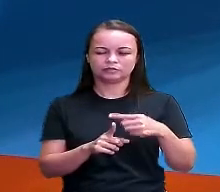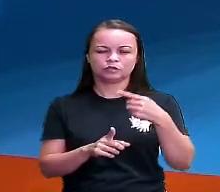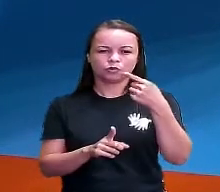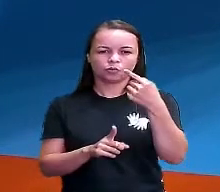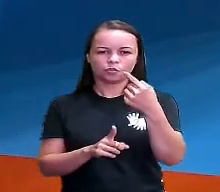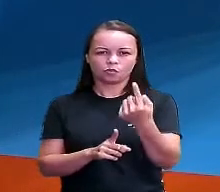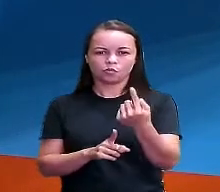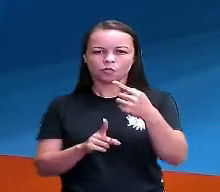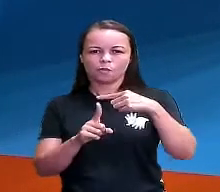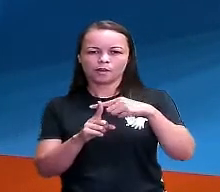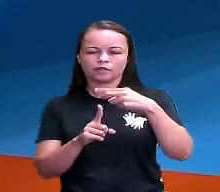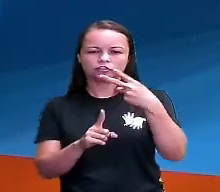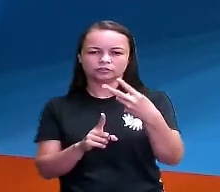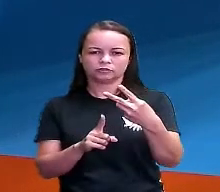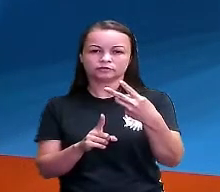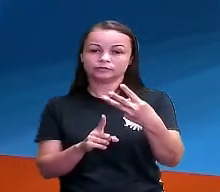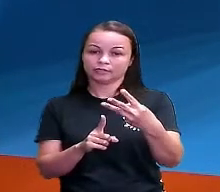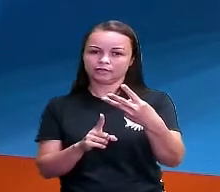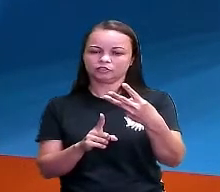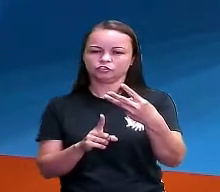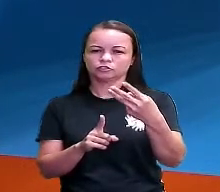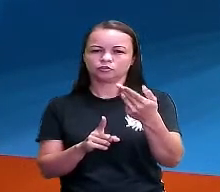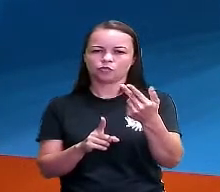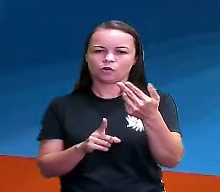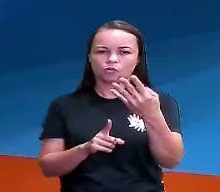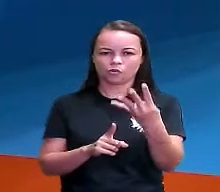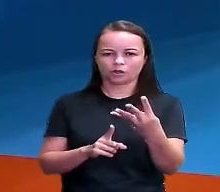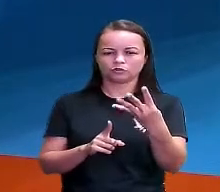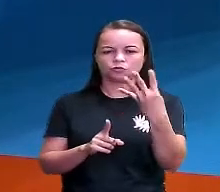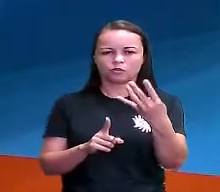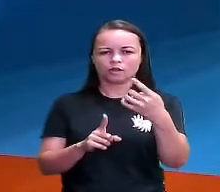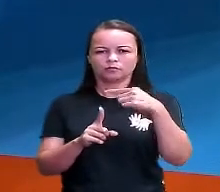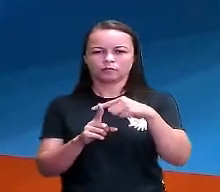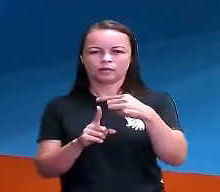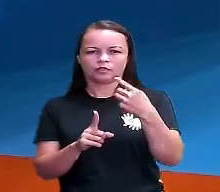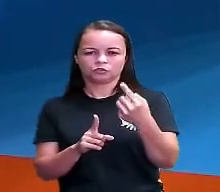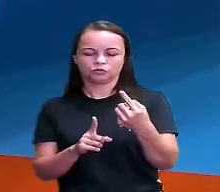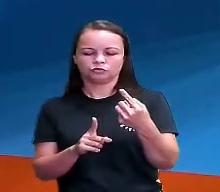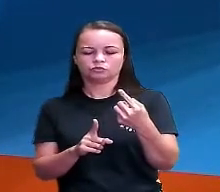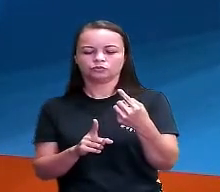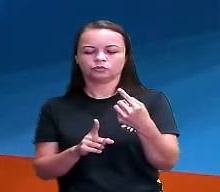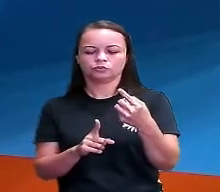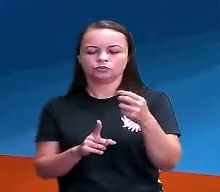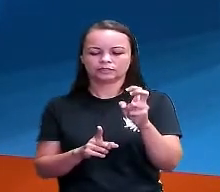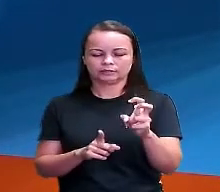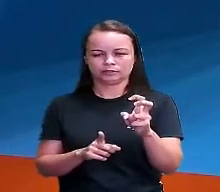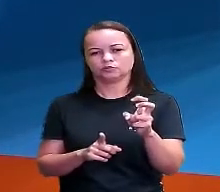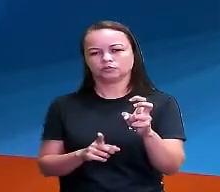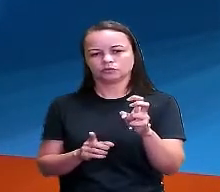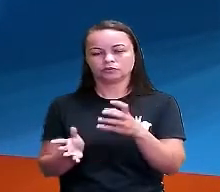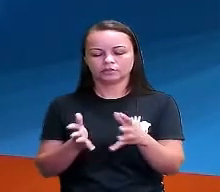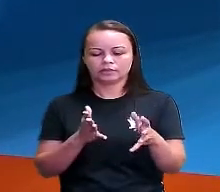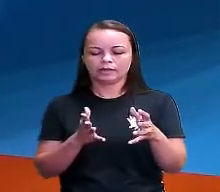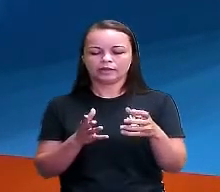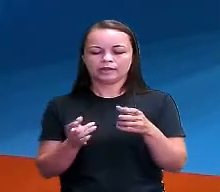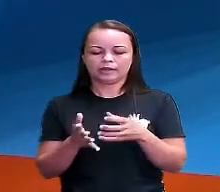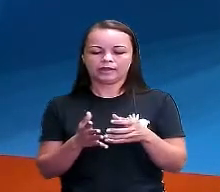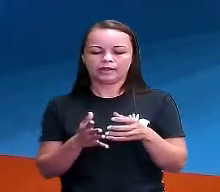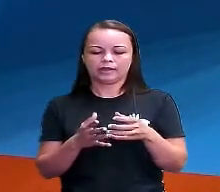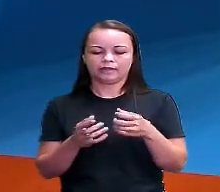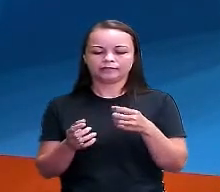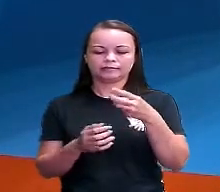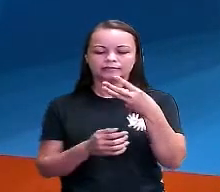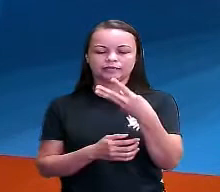mais 3, 4. 4 mais 1, 5. E aí, 325 mais 186